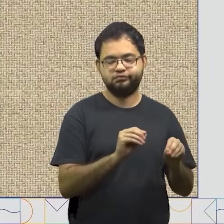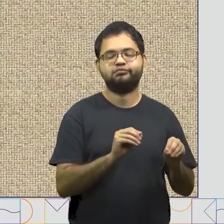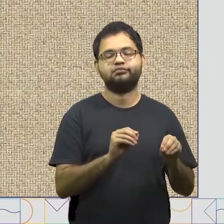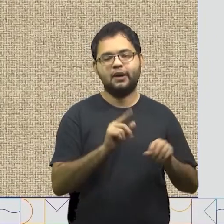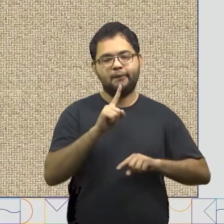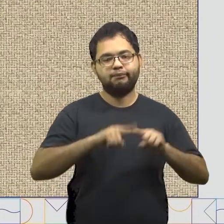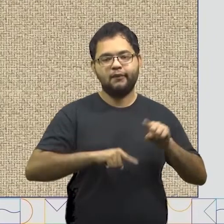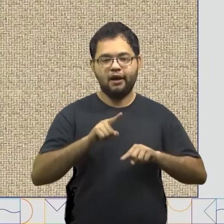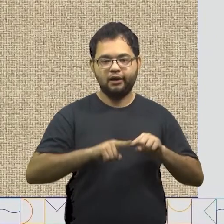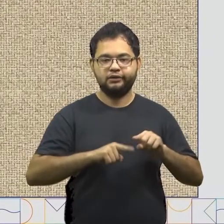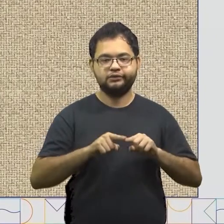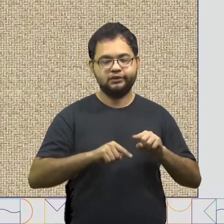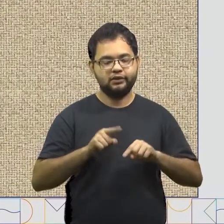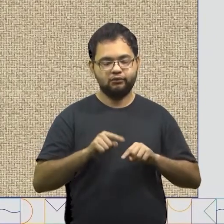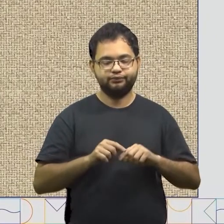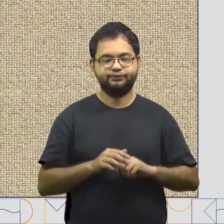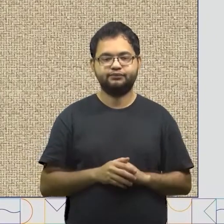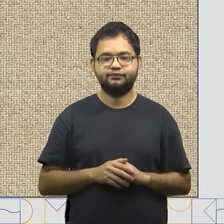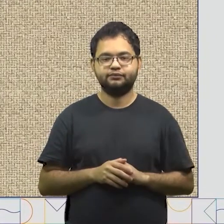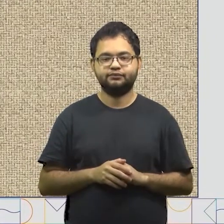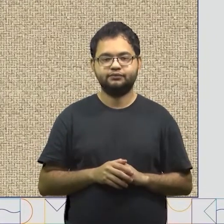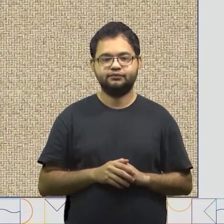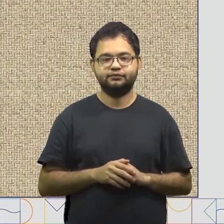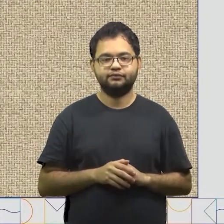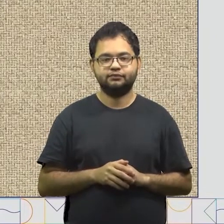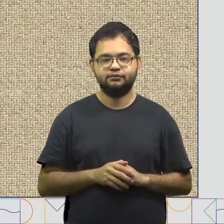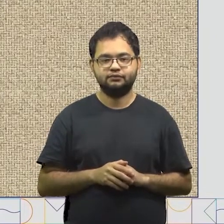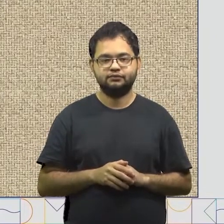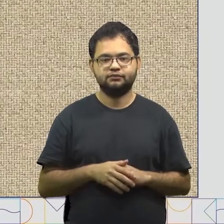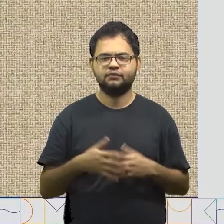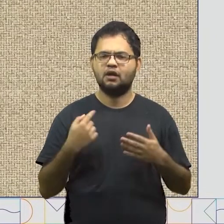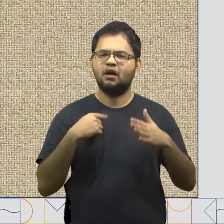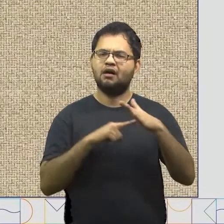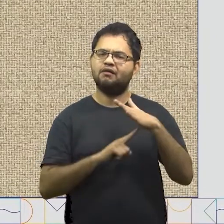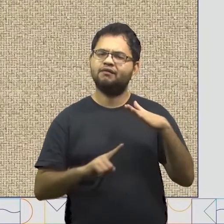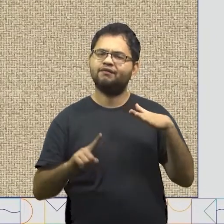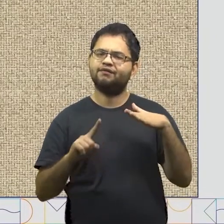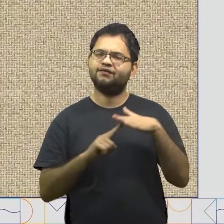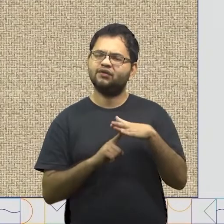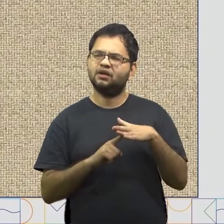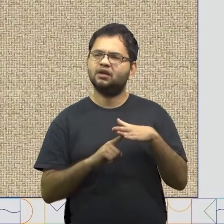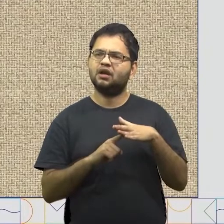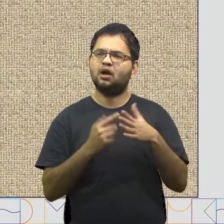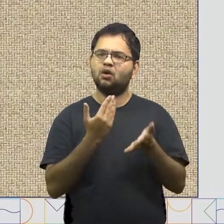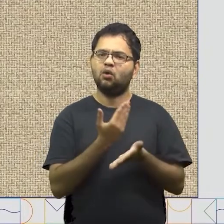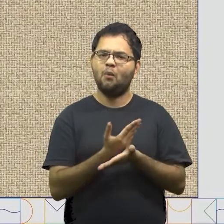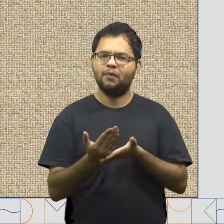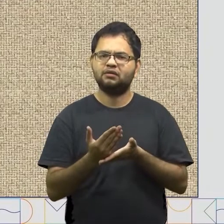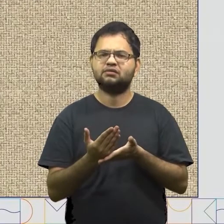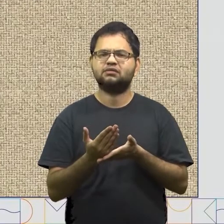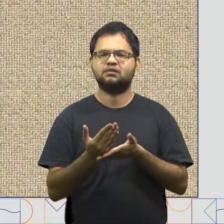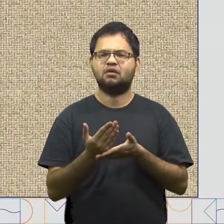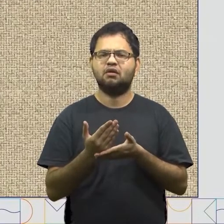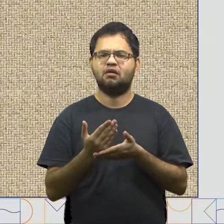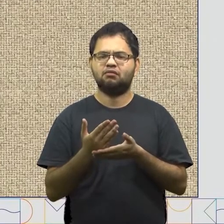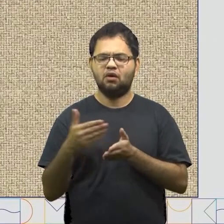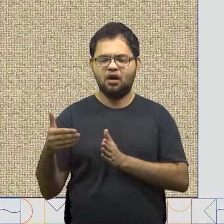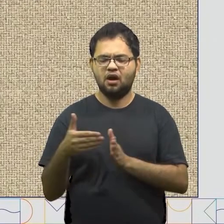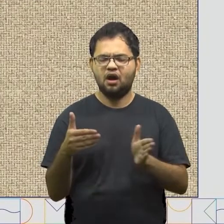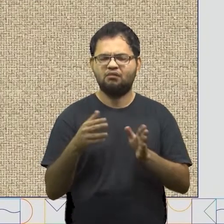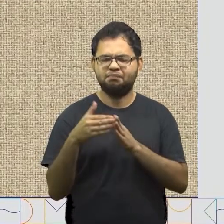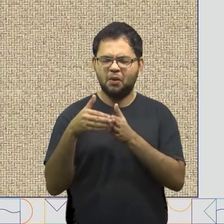negociando suas mercadorias nesse primeiro trecho fala que as férias ocorriam inicialmente em rotas